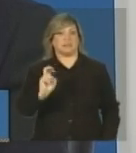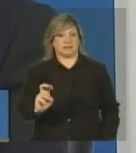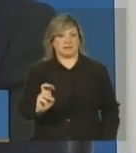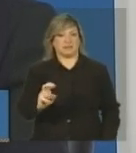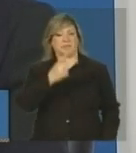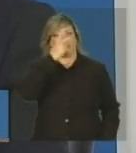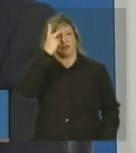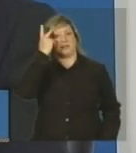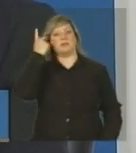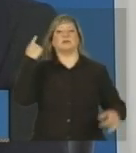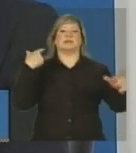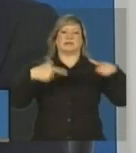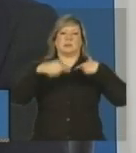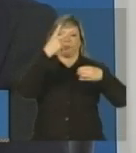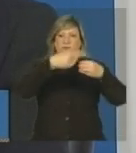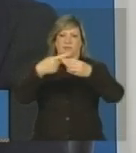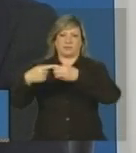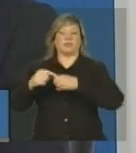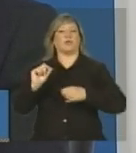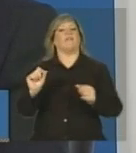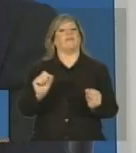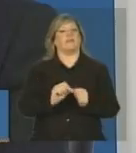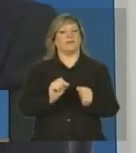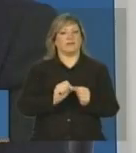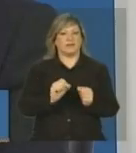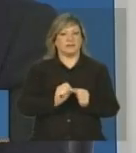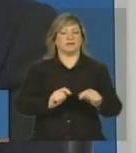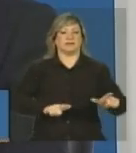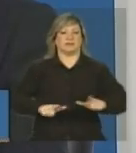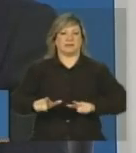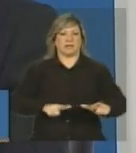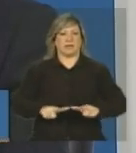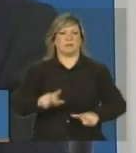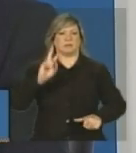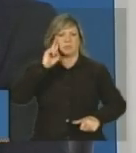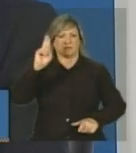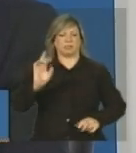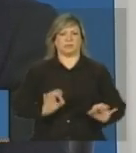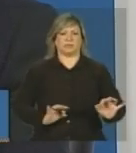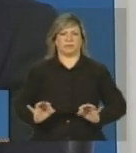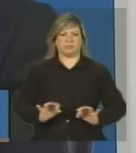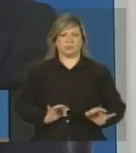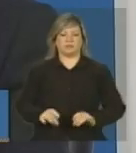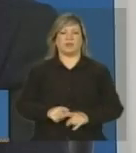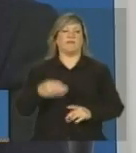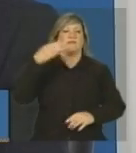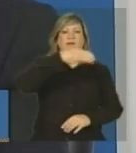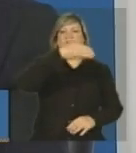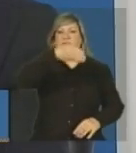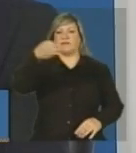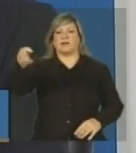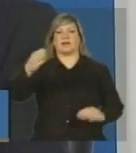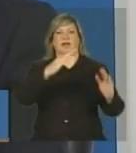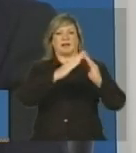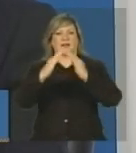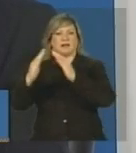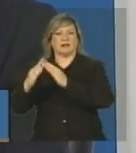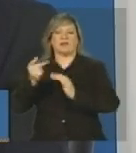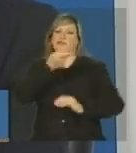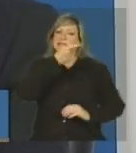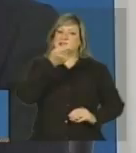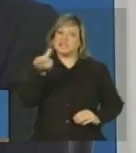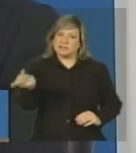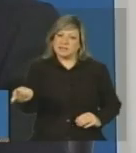5.565 gestores municipais que realizem atividades de diligência, visitem os beneficiários, no caso,